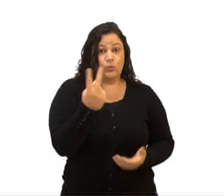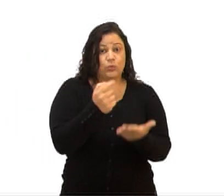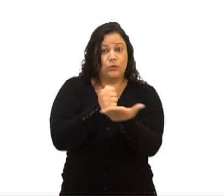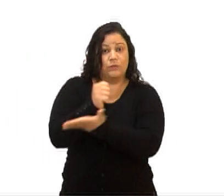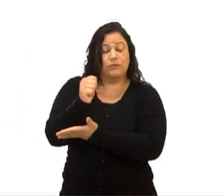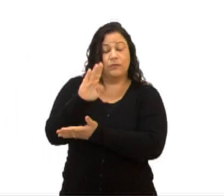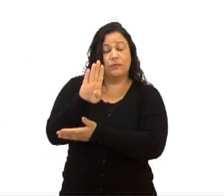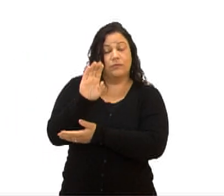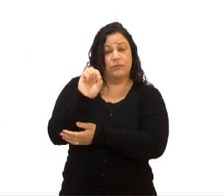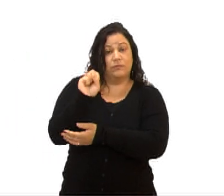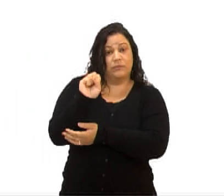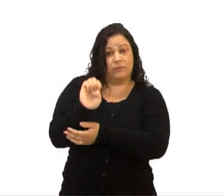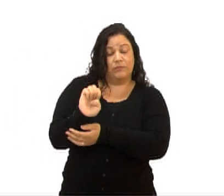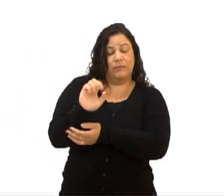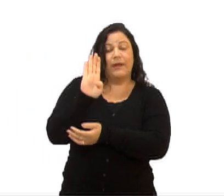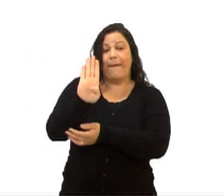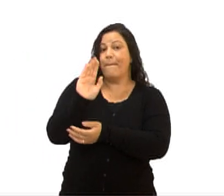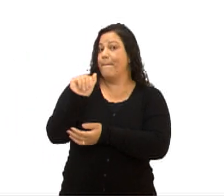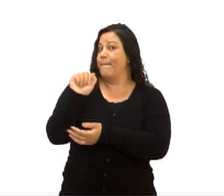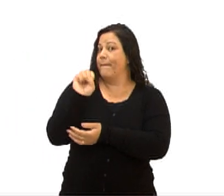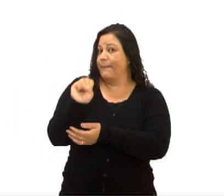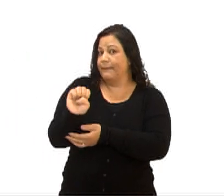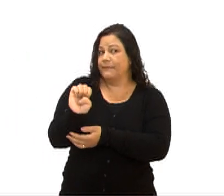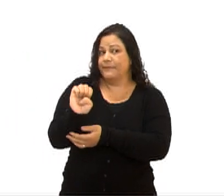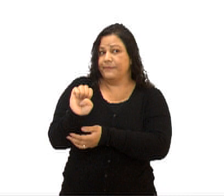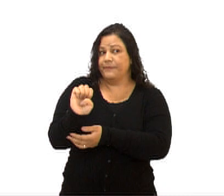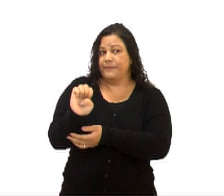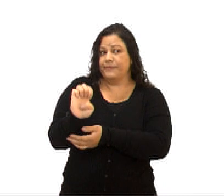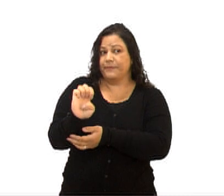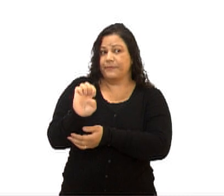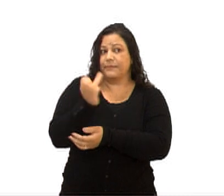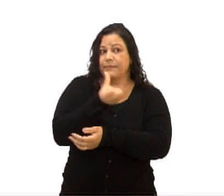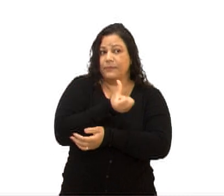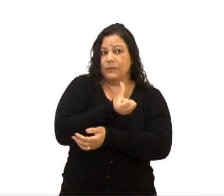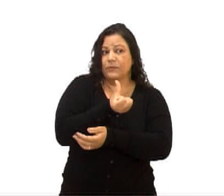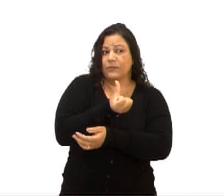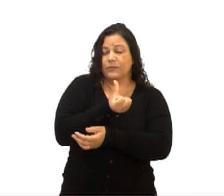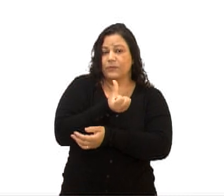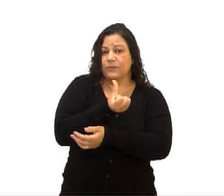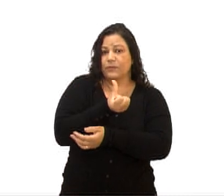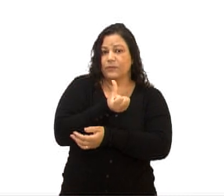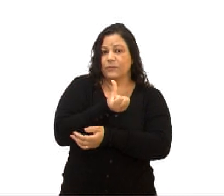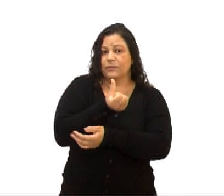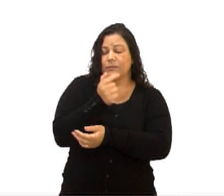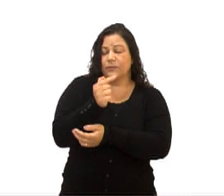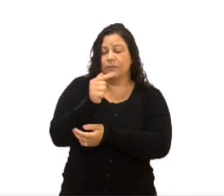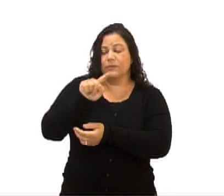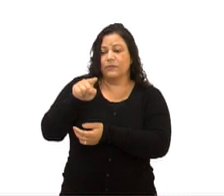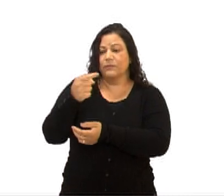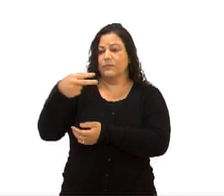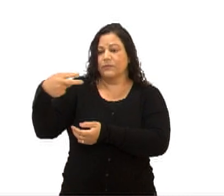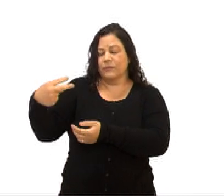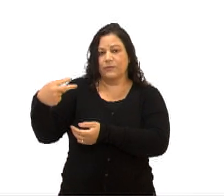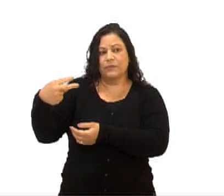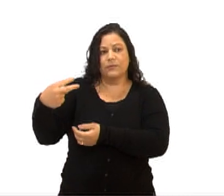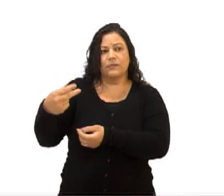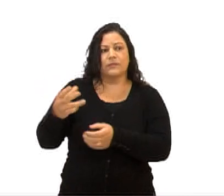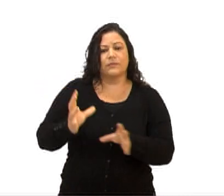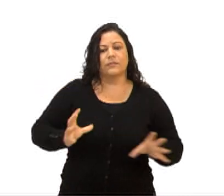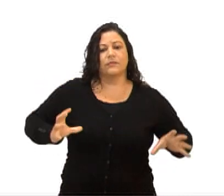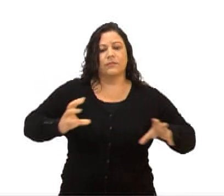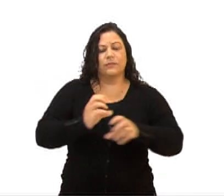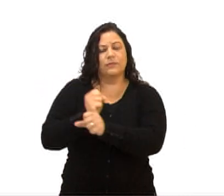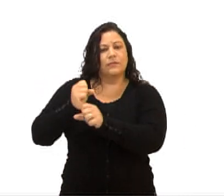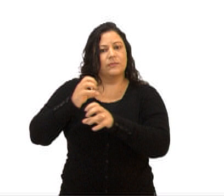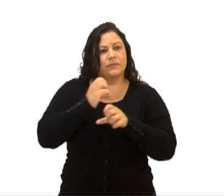centímetros quadrados e 6 faces laterais de 7,2 centímetros quadrados. Logo, a somatória